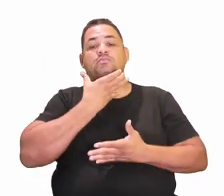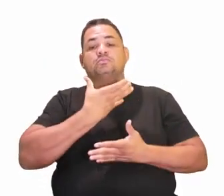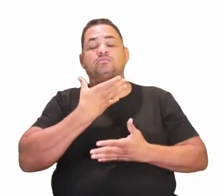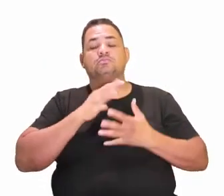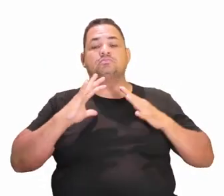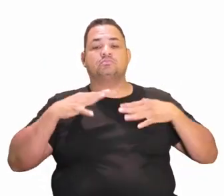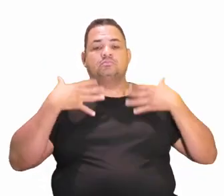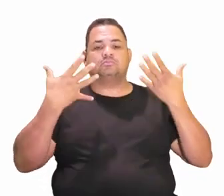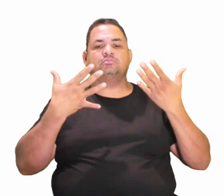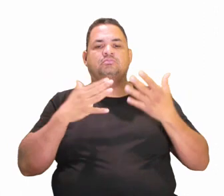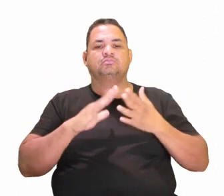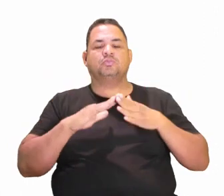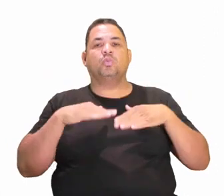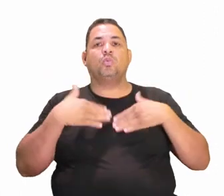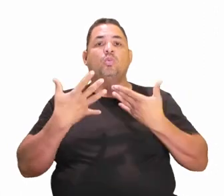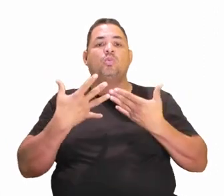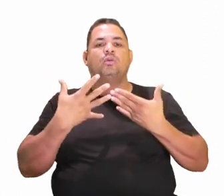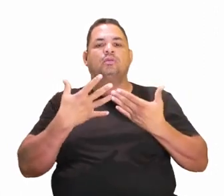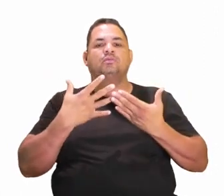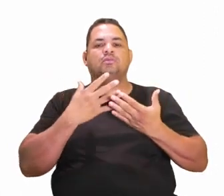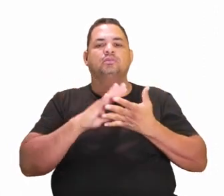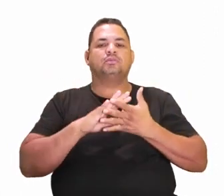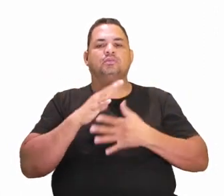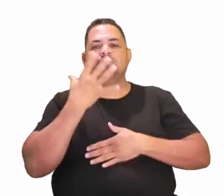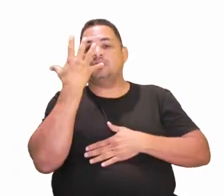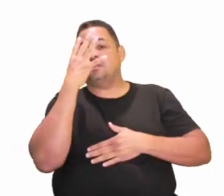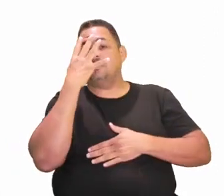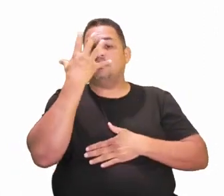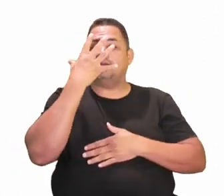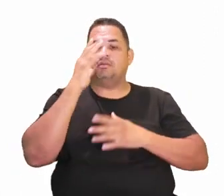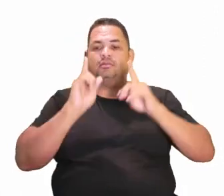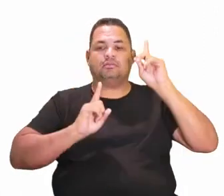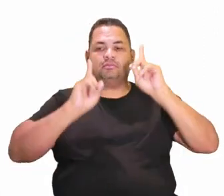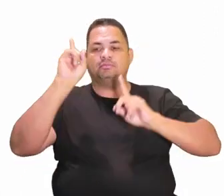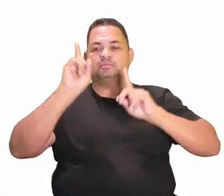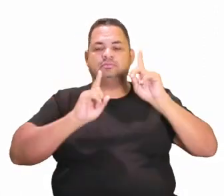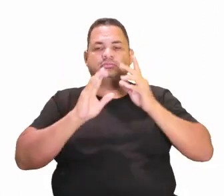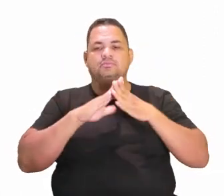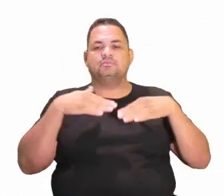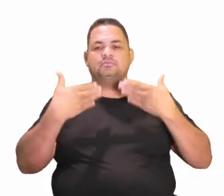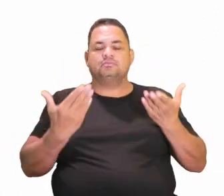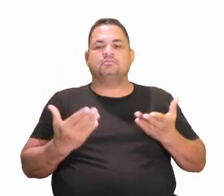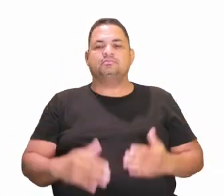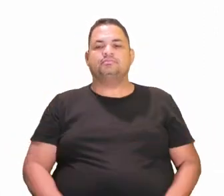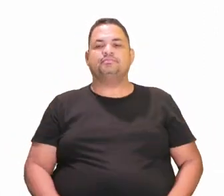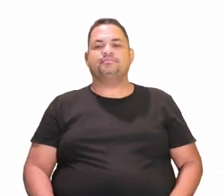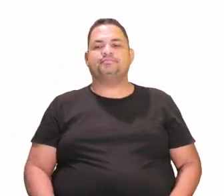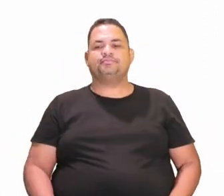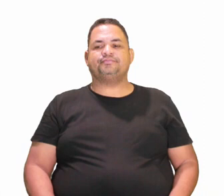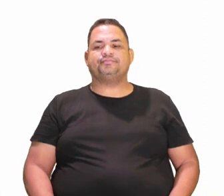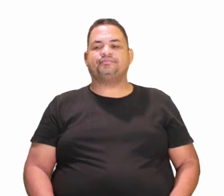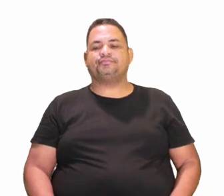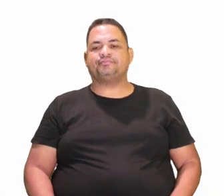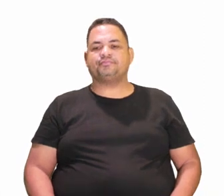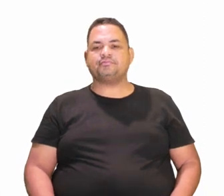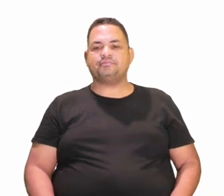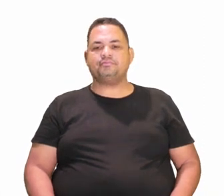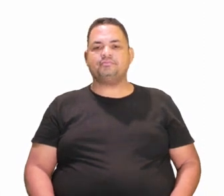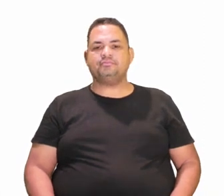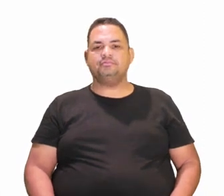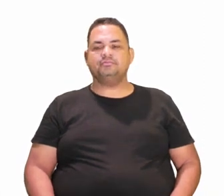is Carnival? Quando é o Carnaval? When is Halloween? Quando é o Halloween? Assim por diante.